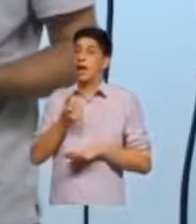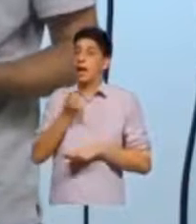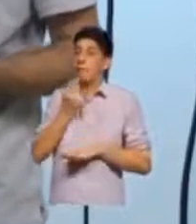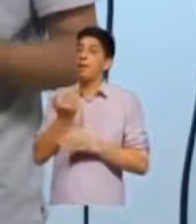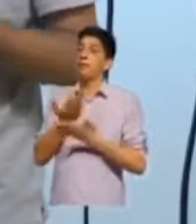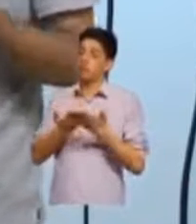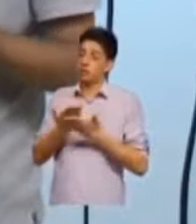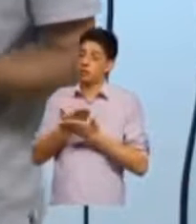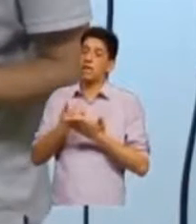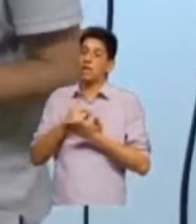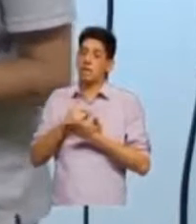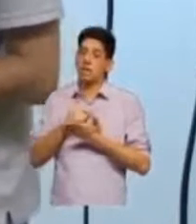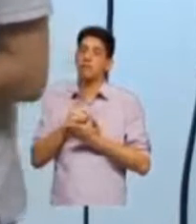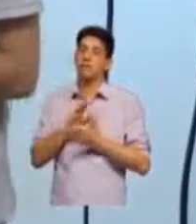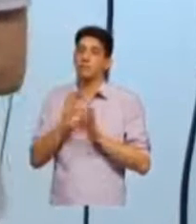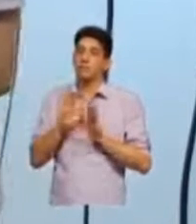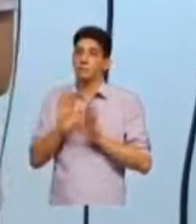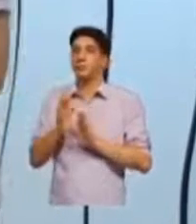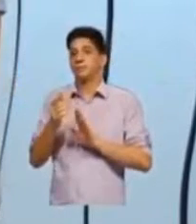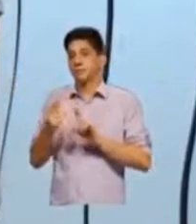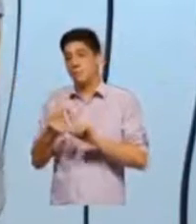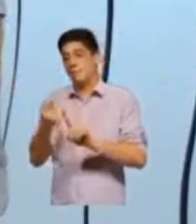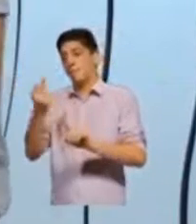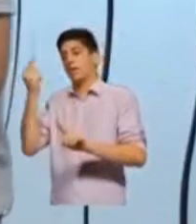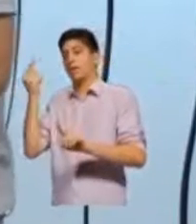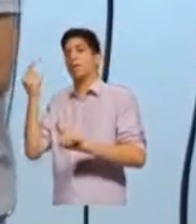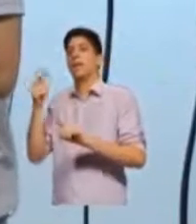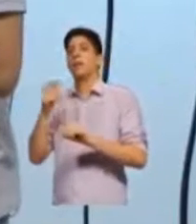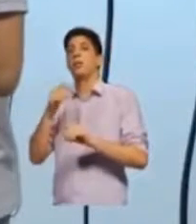isso. Mas ela dizimou grande parte da população na Europa.